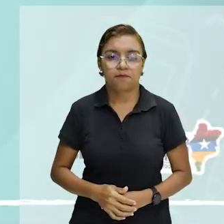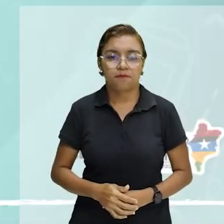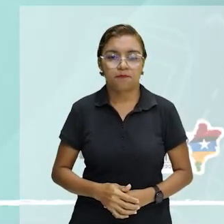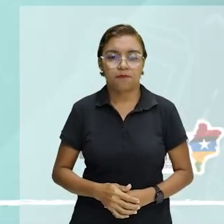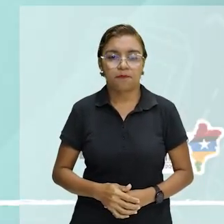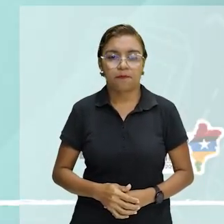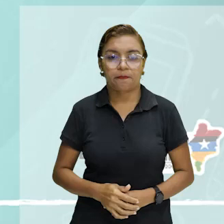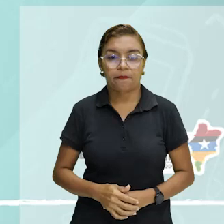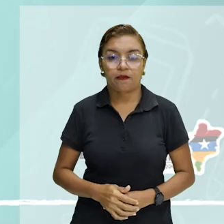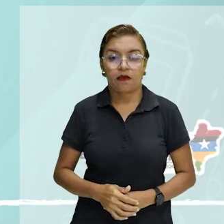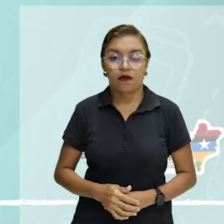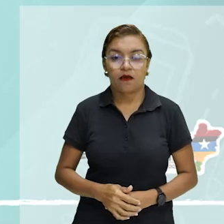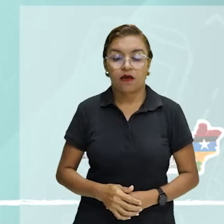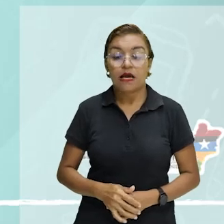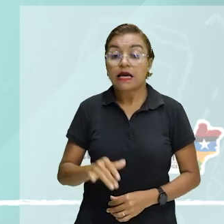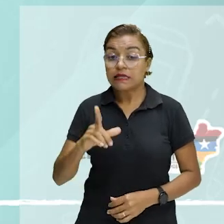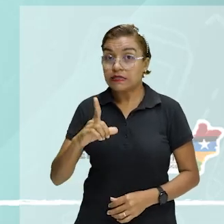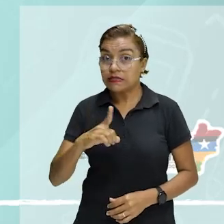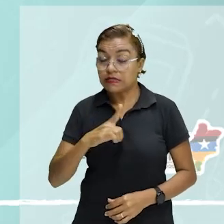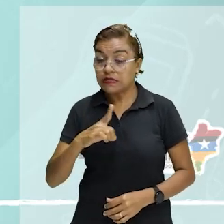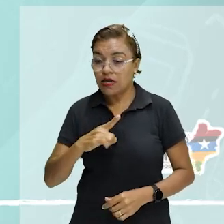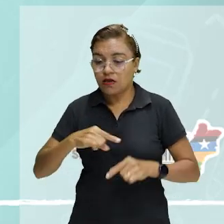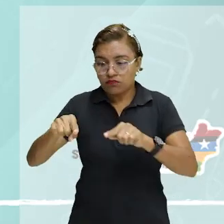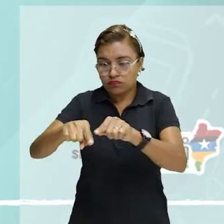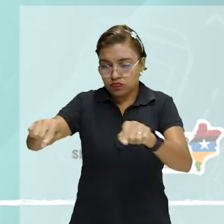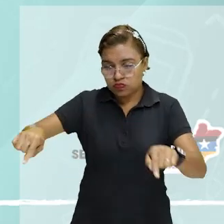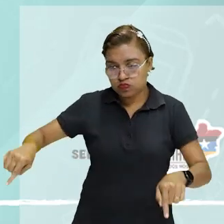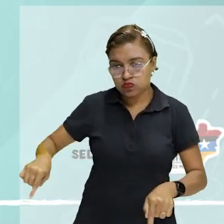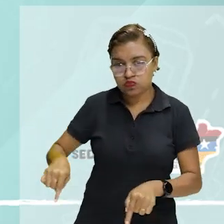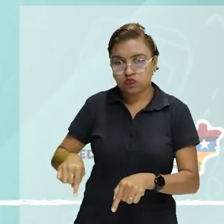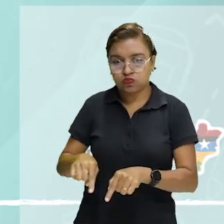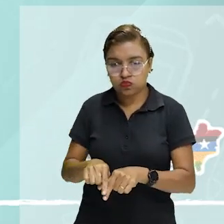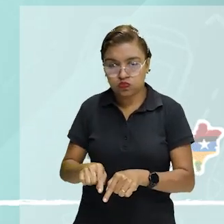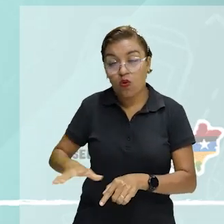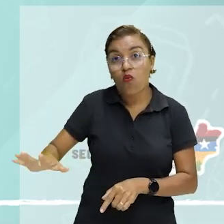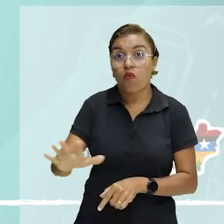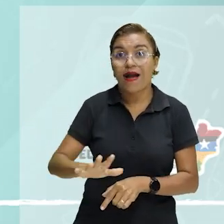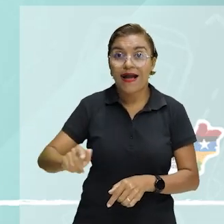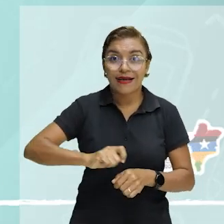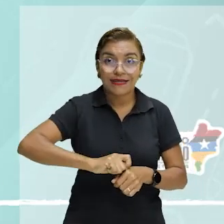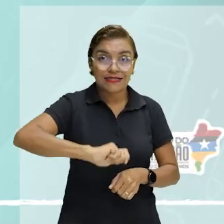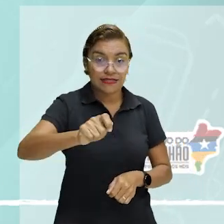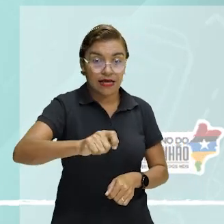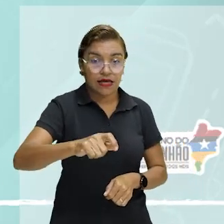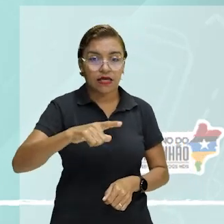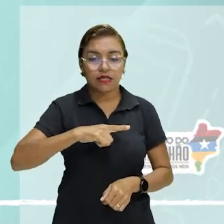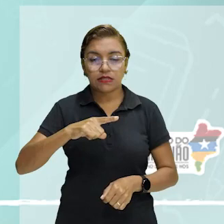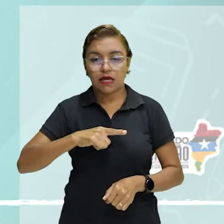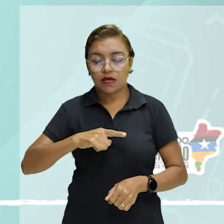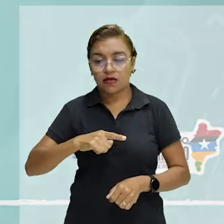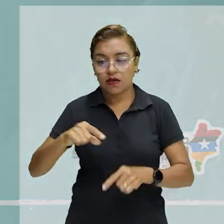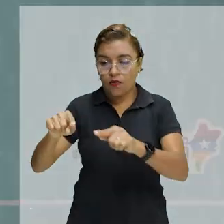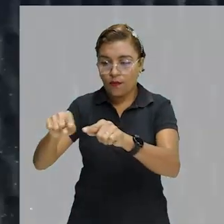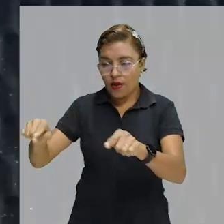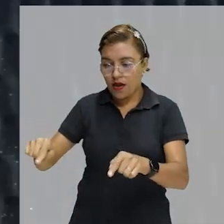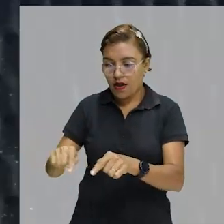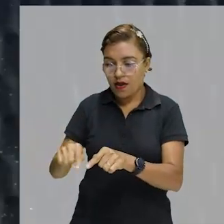Área de saque. Na quadra tem esses quatro, eles chamam quadrados, mas são quatro retângulos, tá certo?